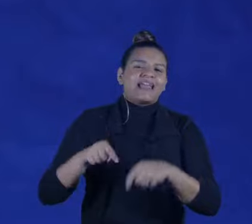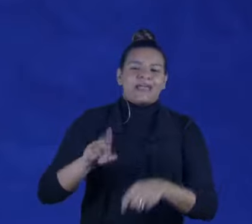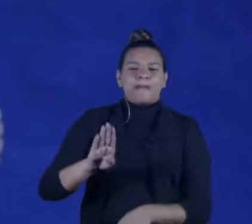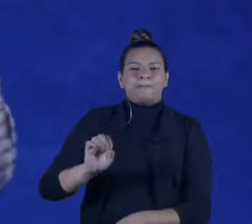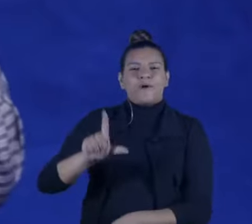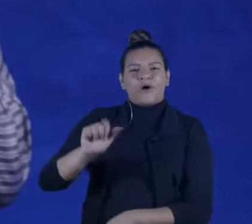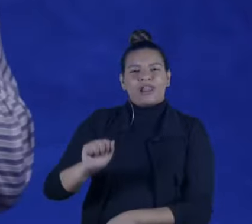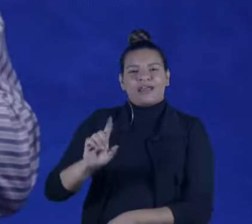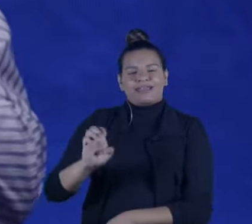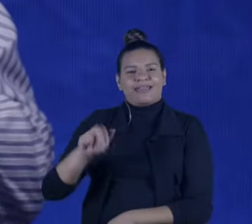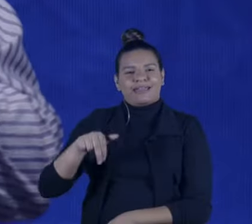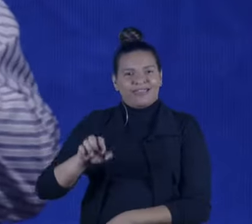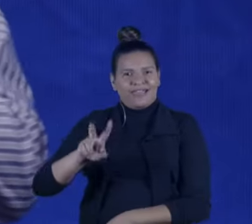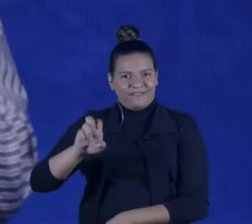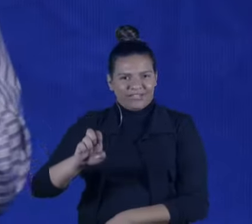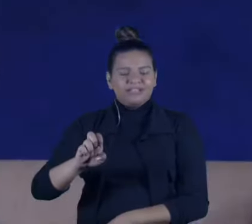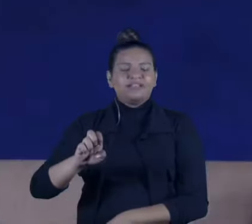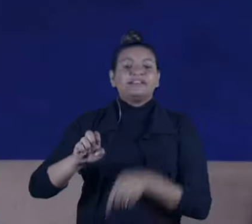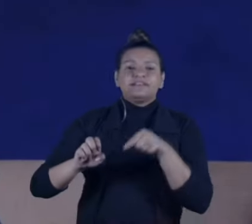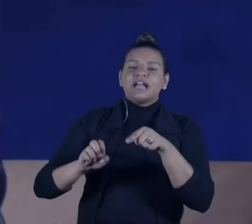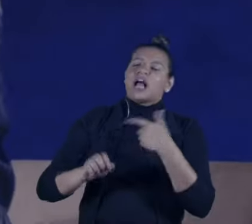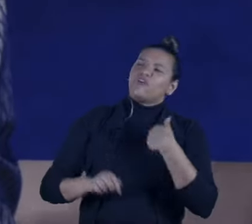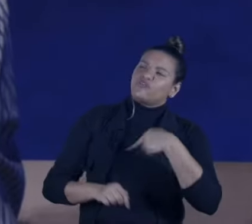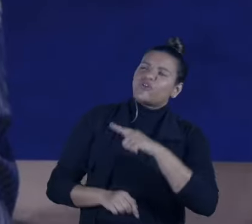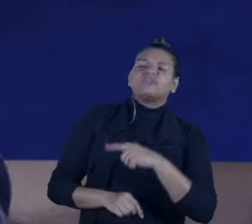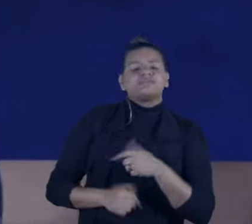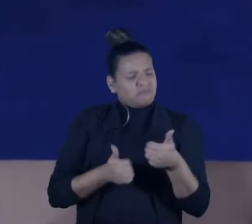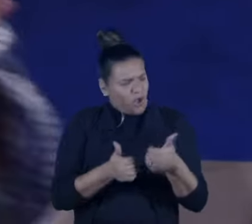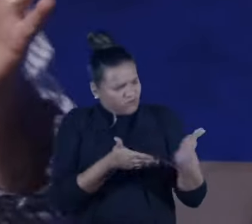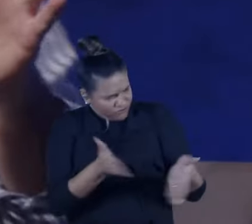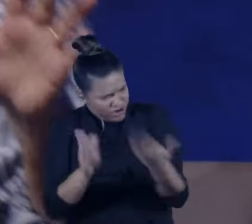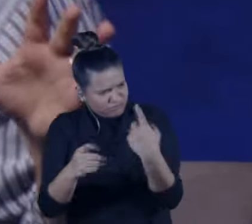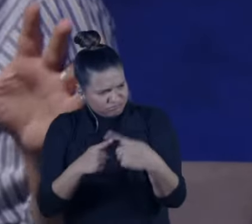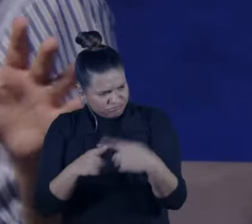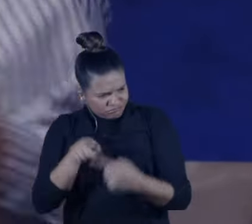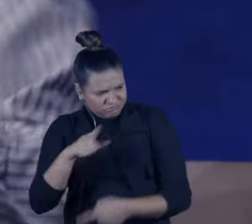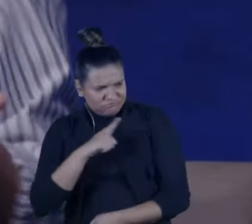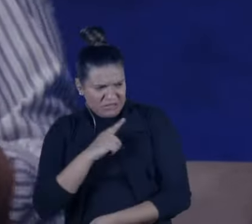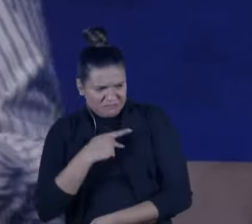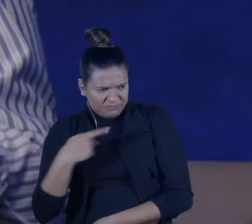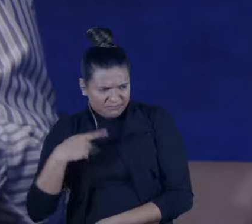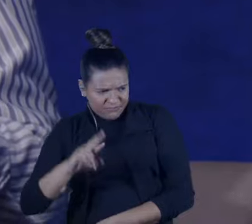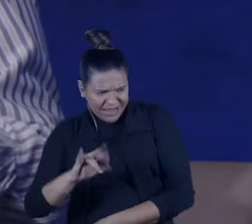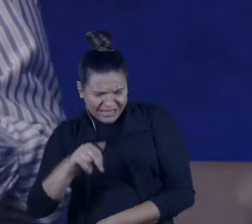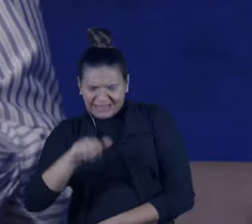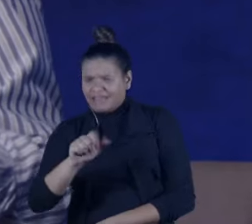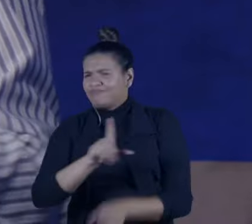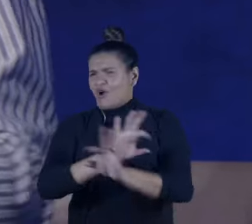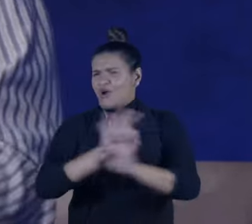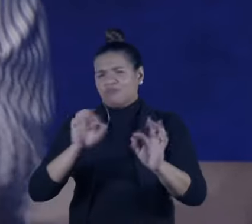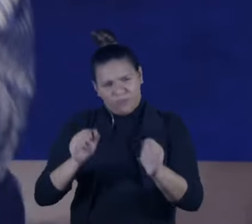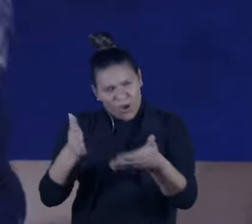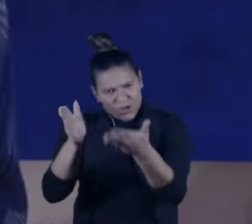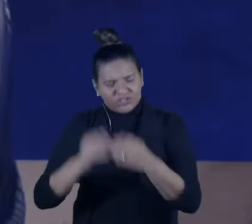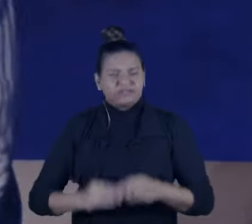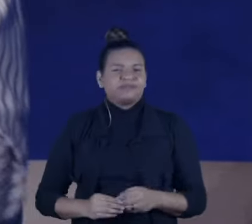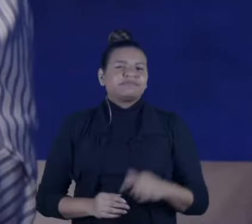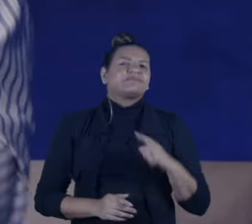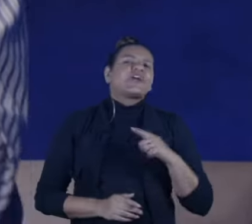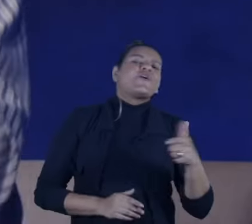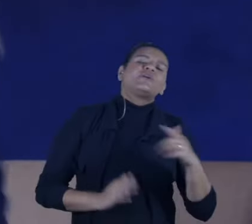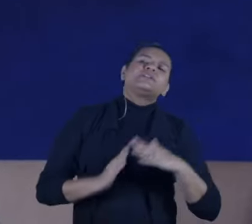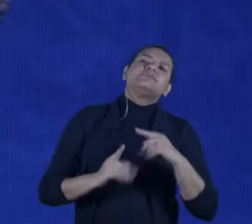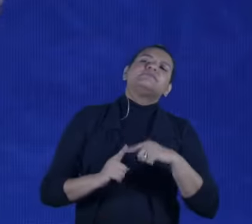e que o Rina é um homem de Deus, vai cuidar bem de você. Tem outras também, que são de Deus. Mas falar: eu vou para fulano